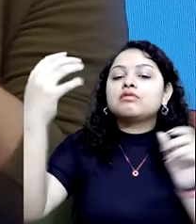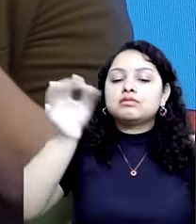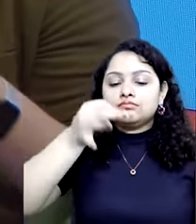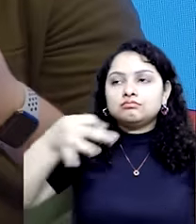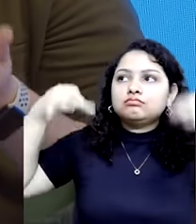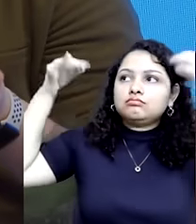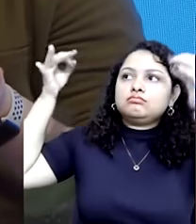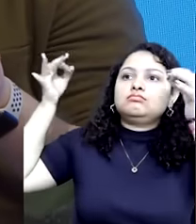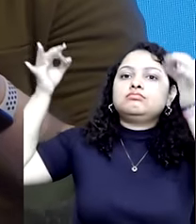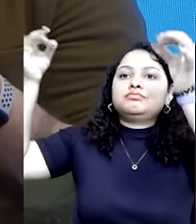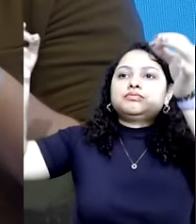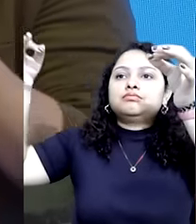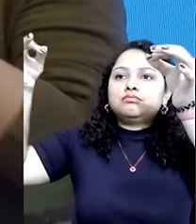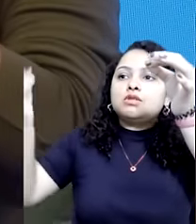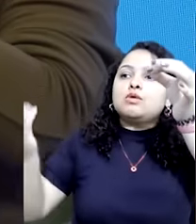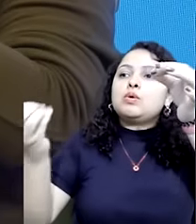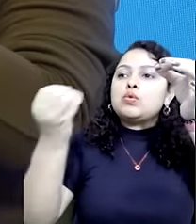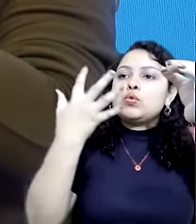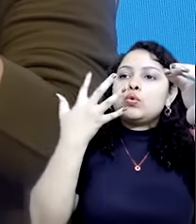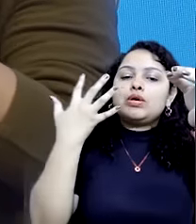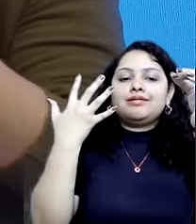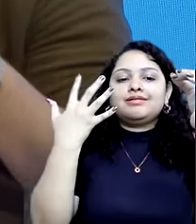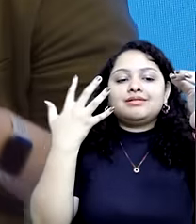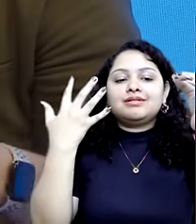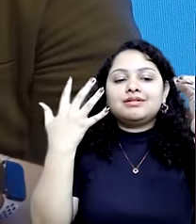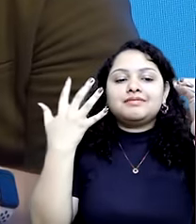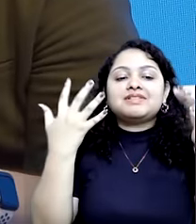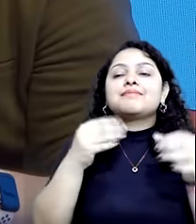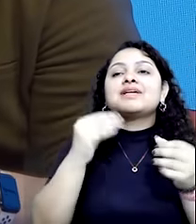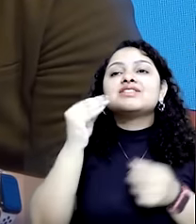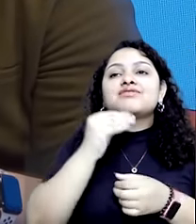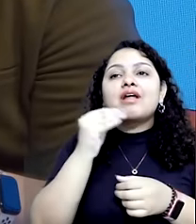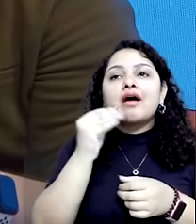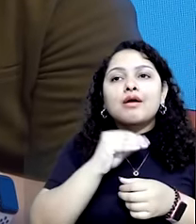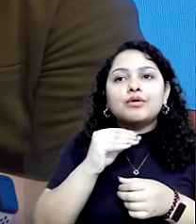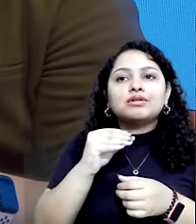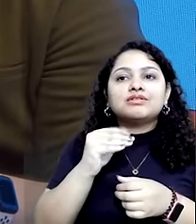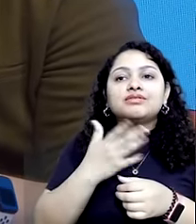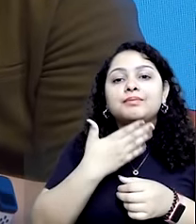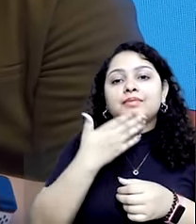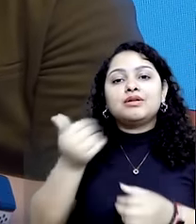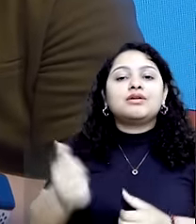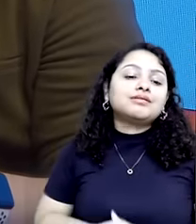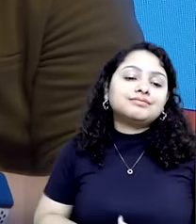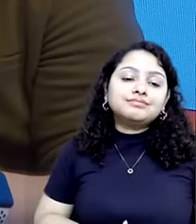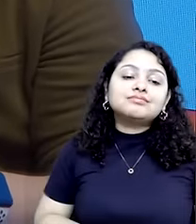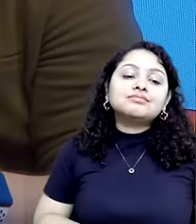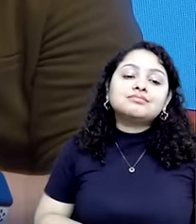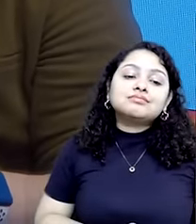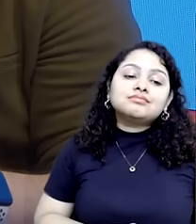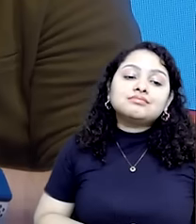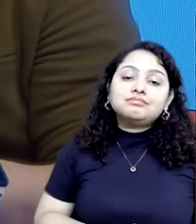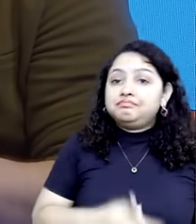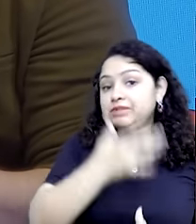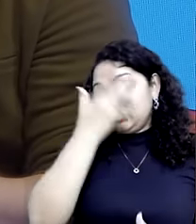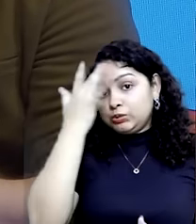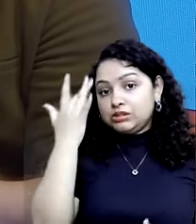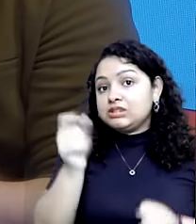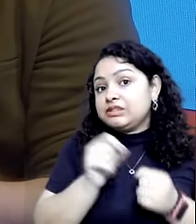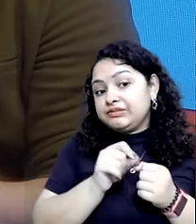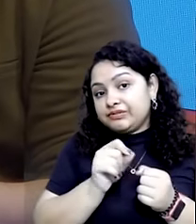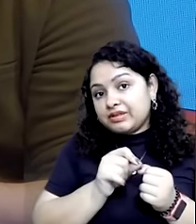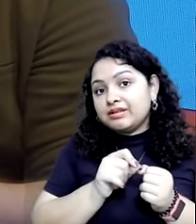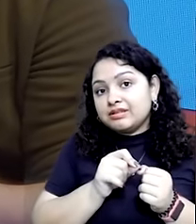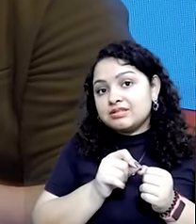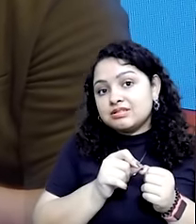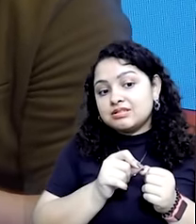ele vai fazer Qual o efeito de deixar a luz mais suave então ele vai projetar a luz de uma forma mais suave tem pessoas que fazem isso